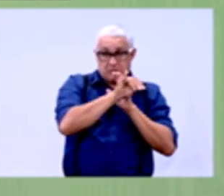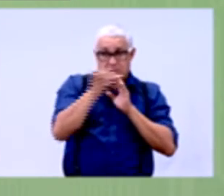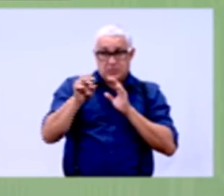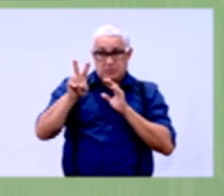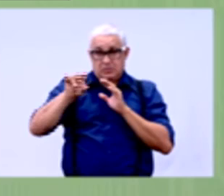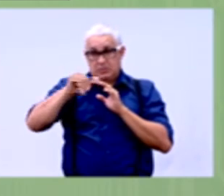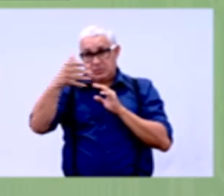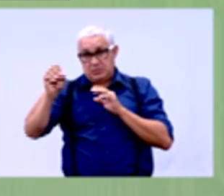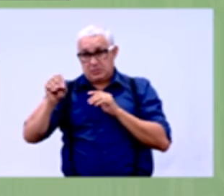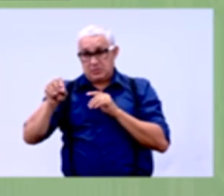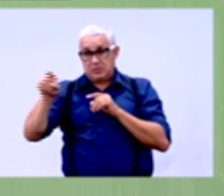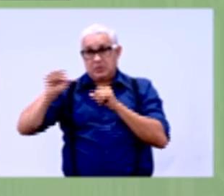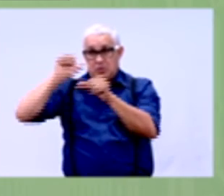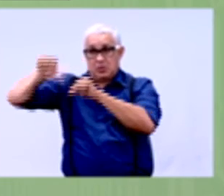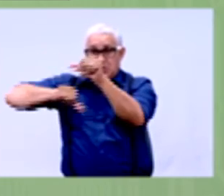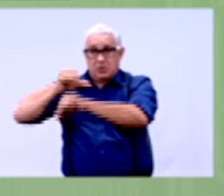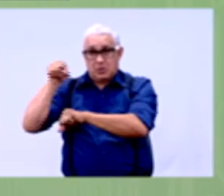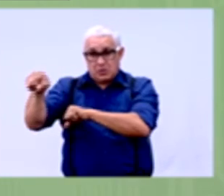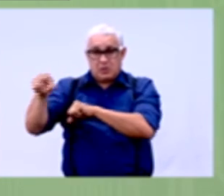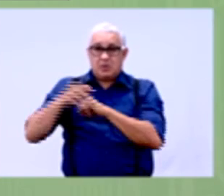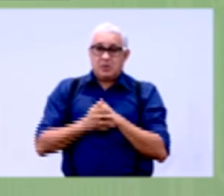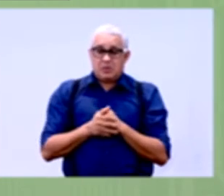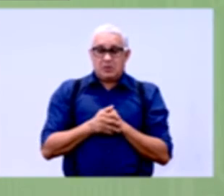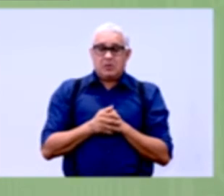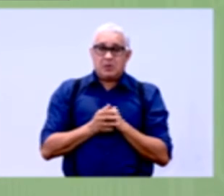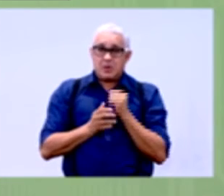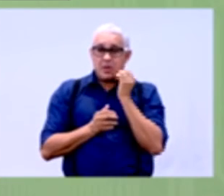a alteração que foi feita.